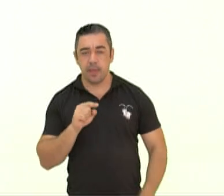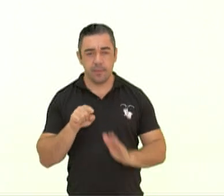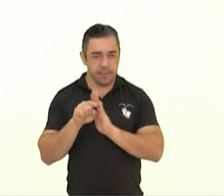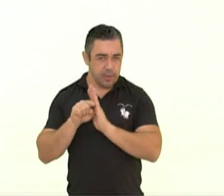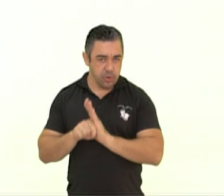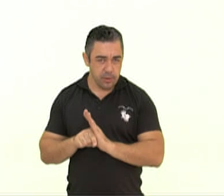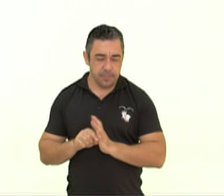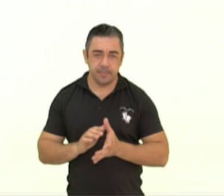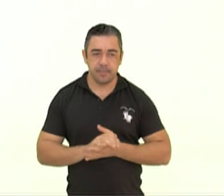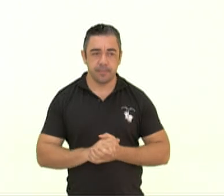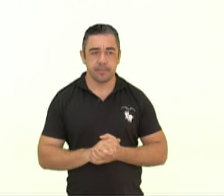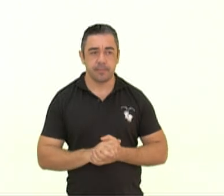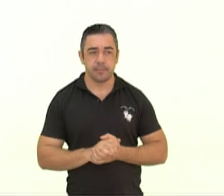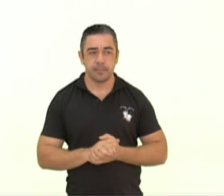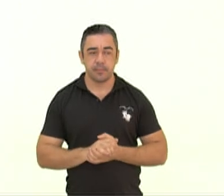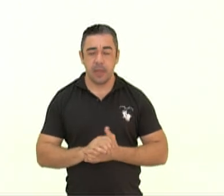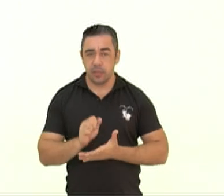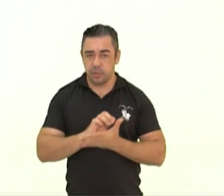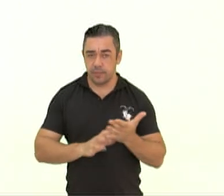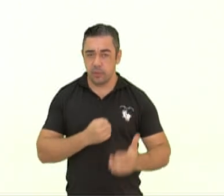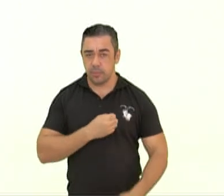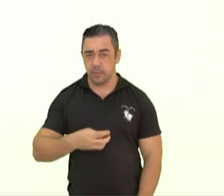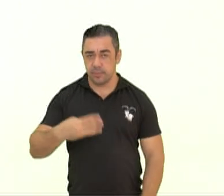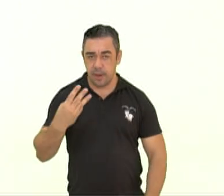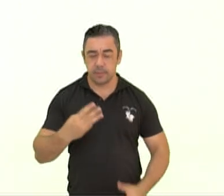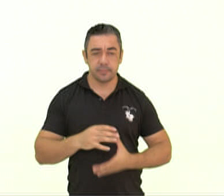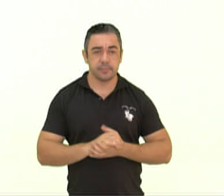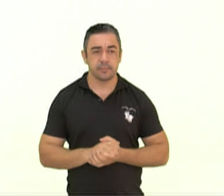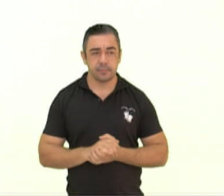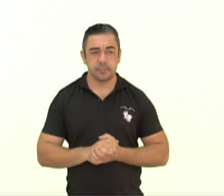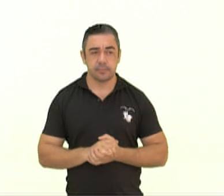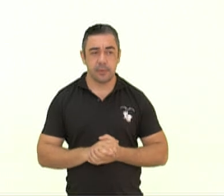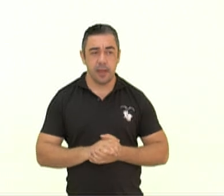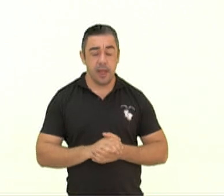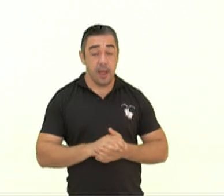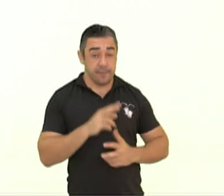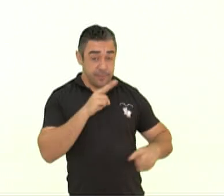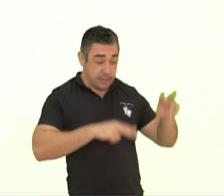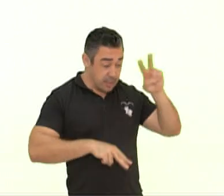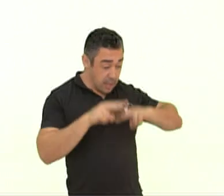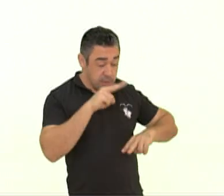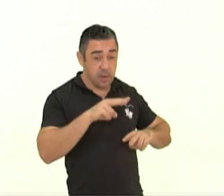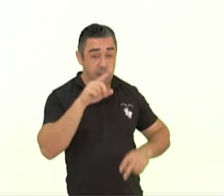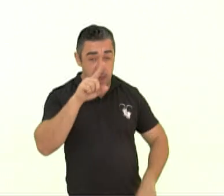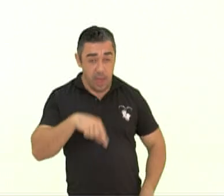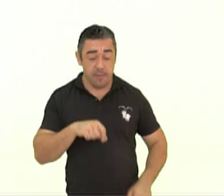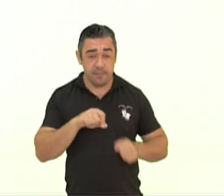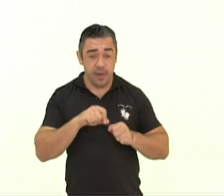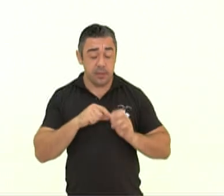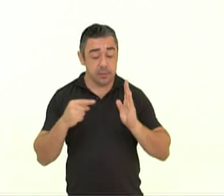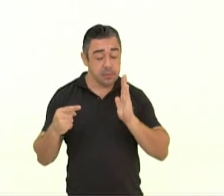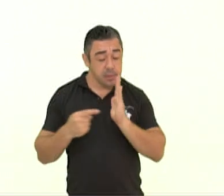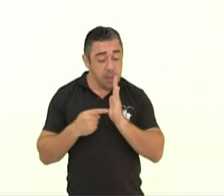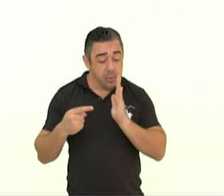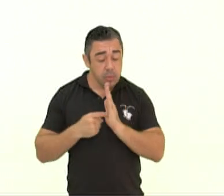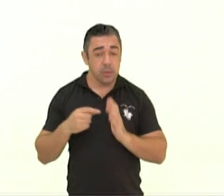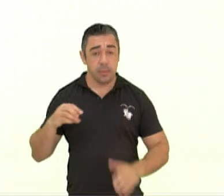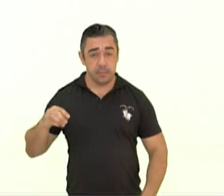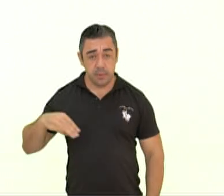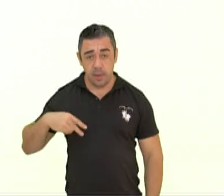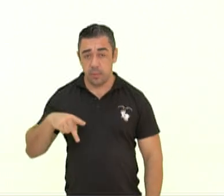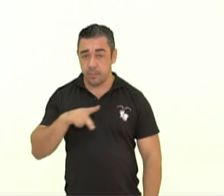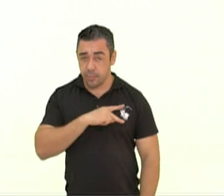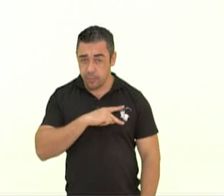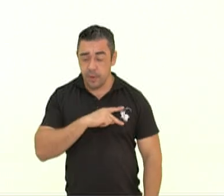mesma interpretação. Atividade 3. A fiscalização é feita por denúncias ao Ministério